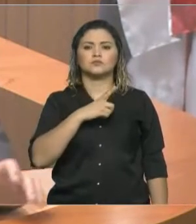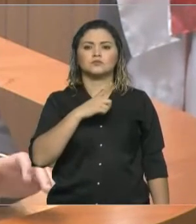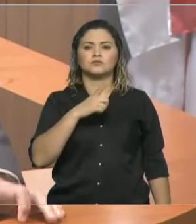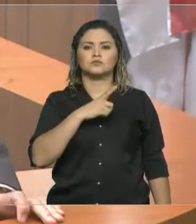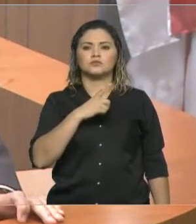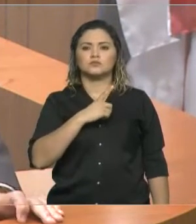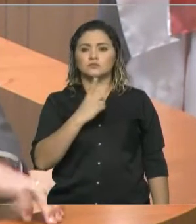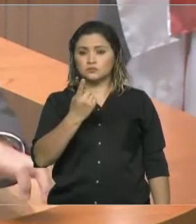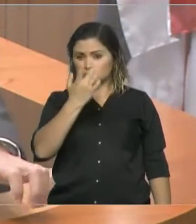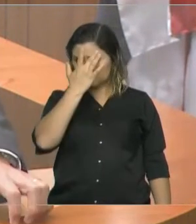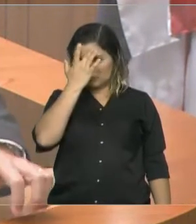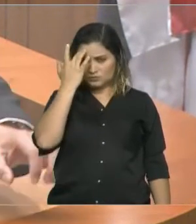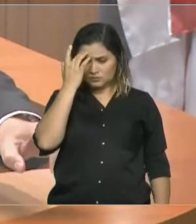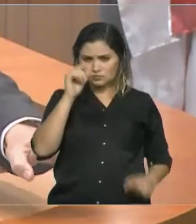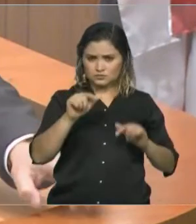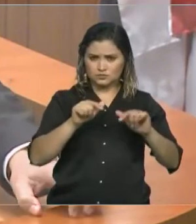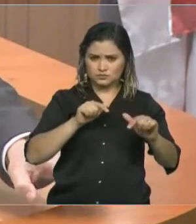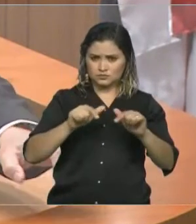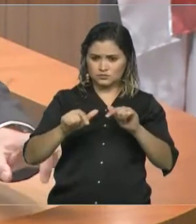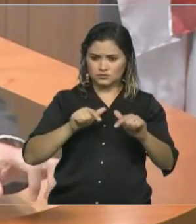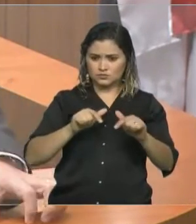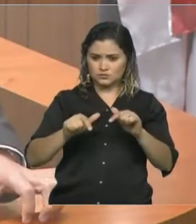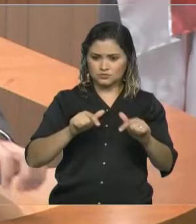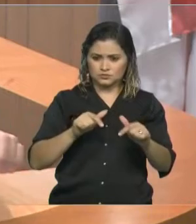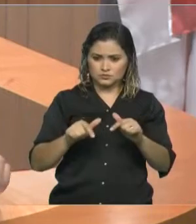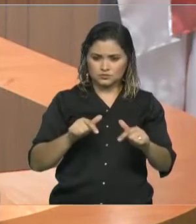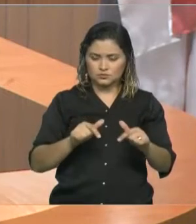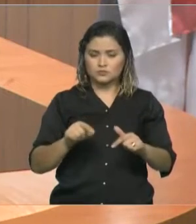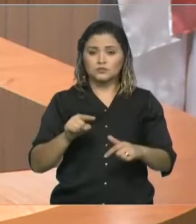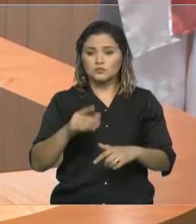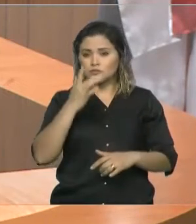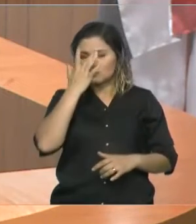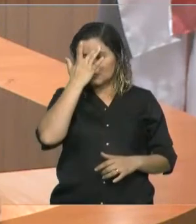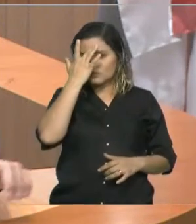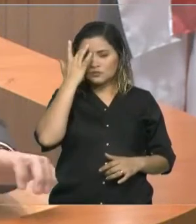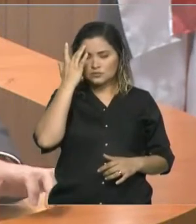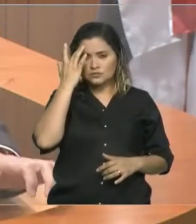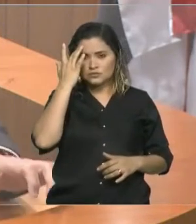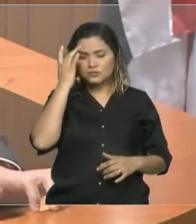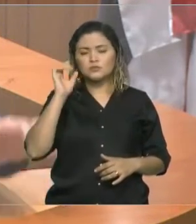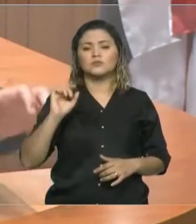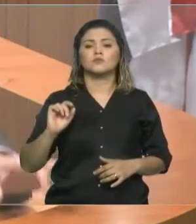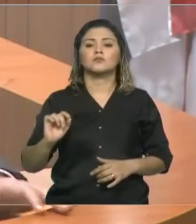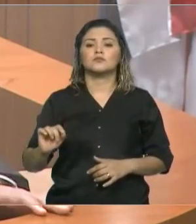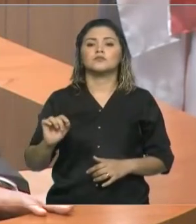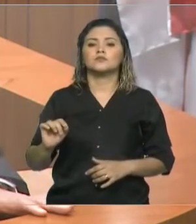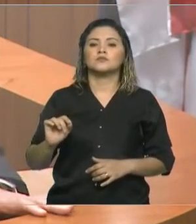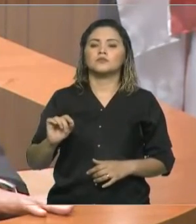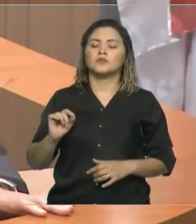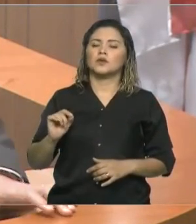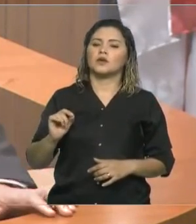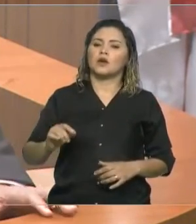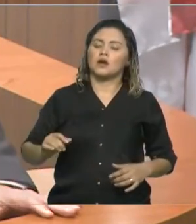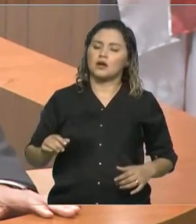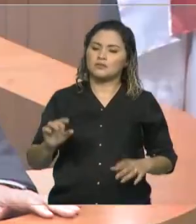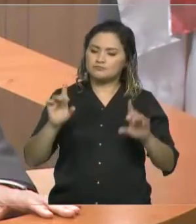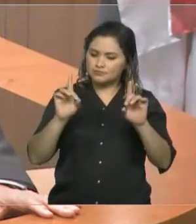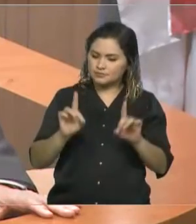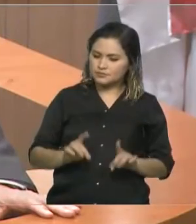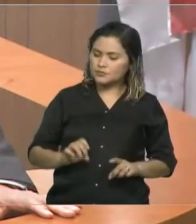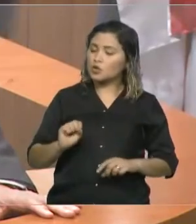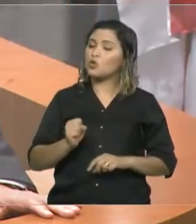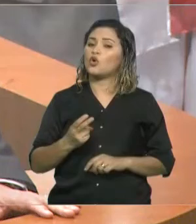um funcionário para atender aquelas pessoas de necessidades especiais ou pessoas idosas, porque